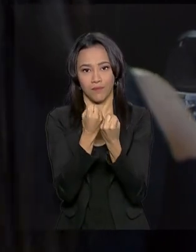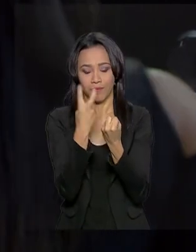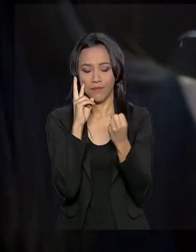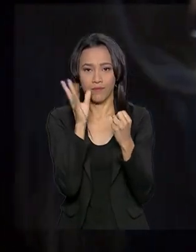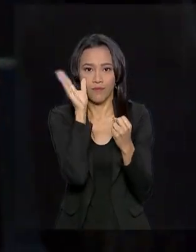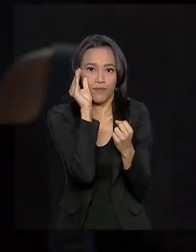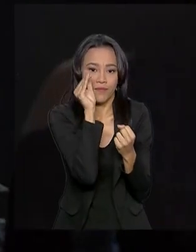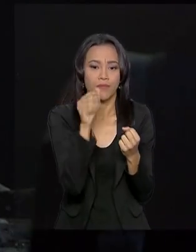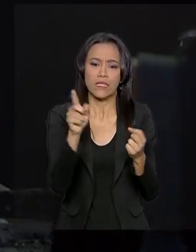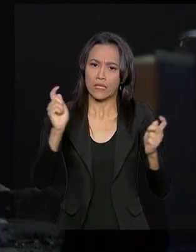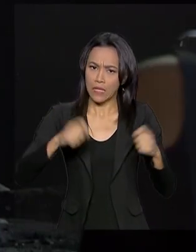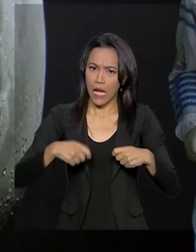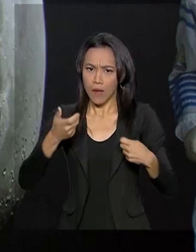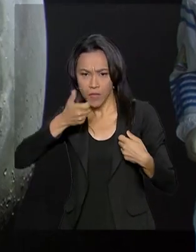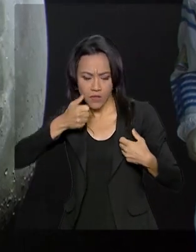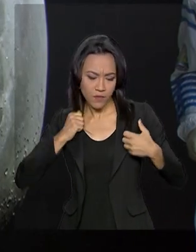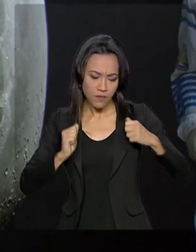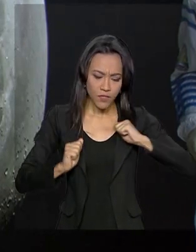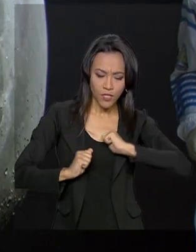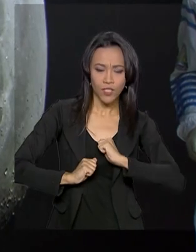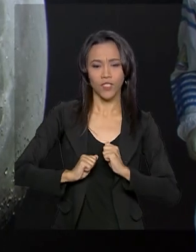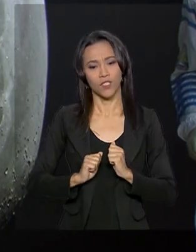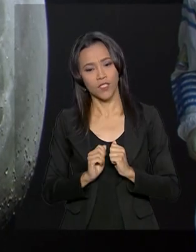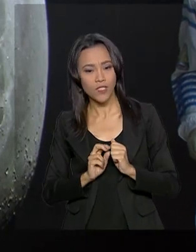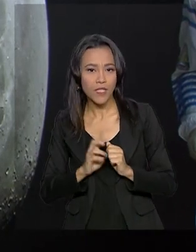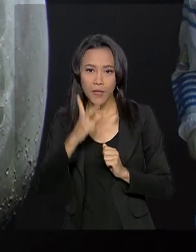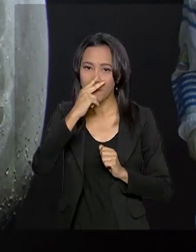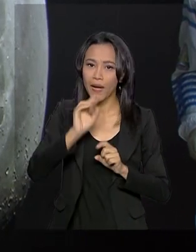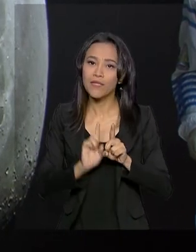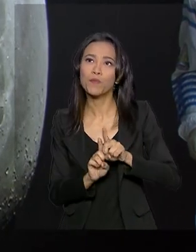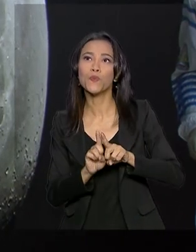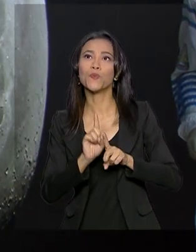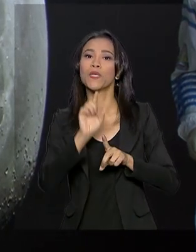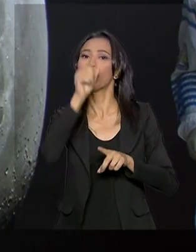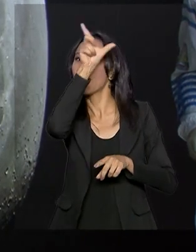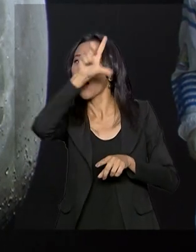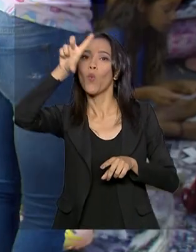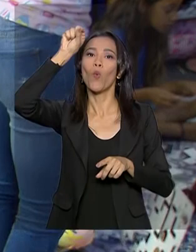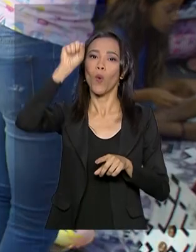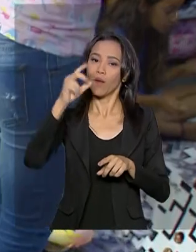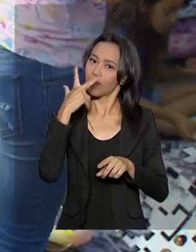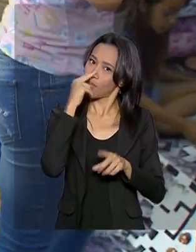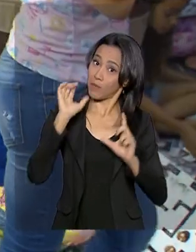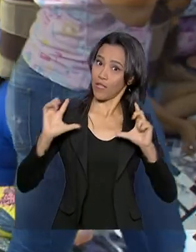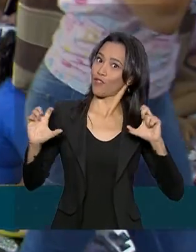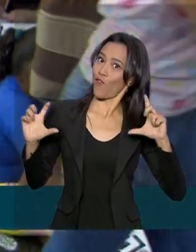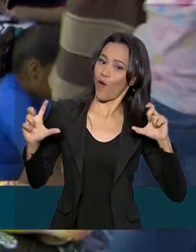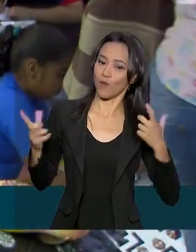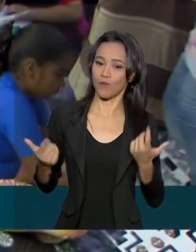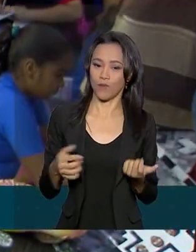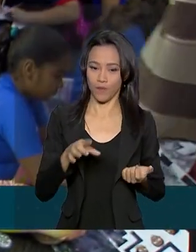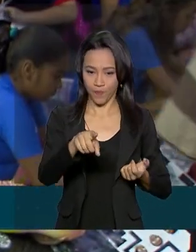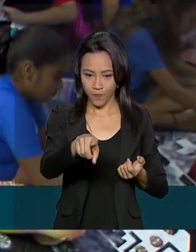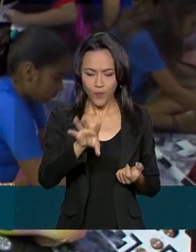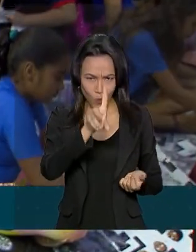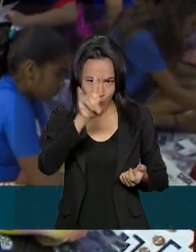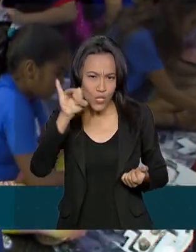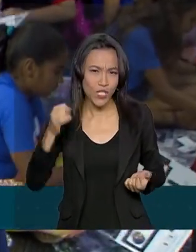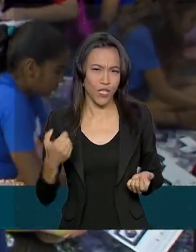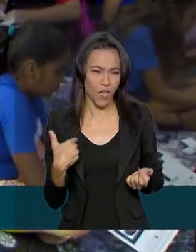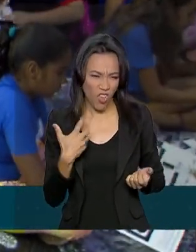se vestir de astronauta e ir à lua pelo menos nas fotos o dia quero ficar